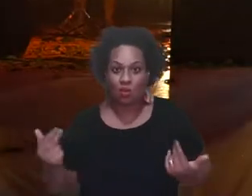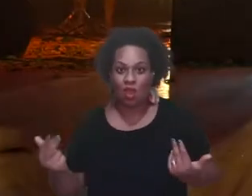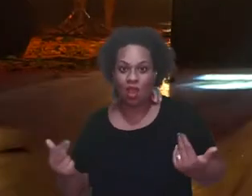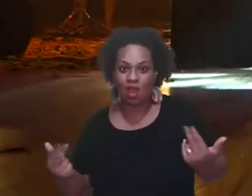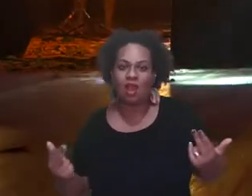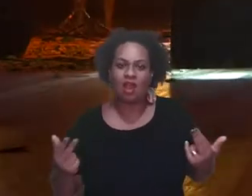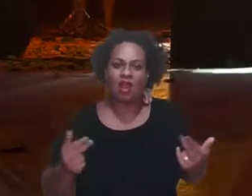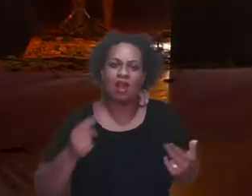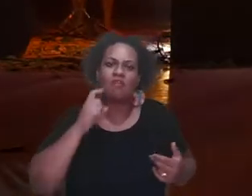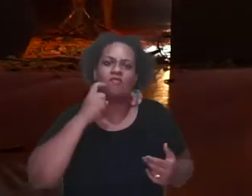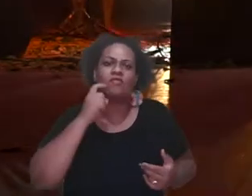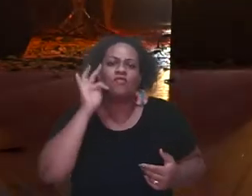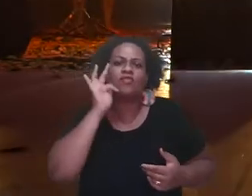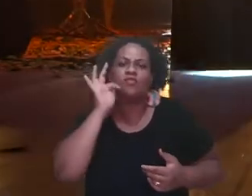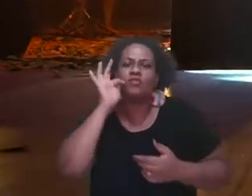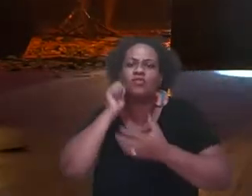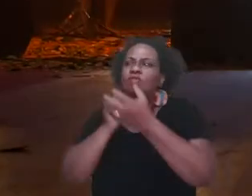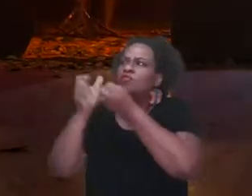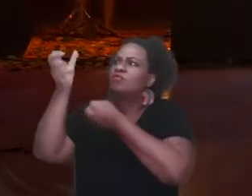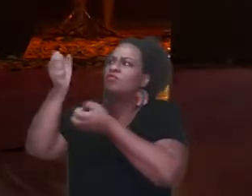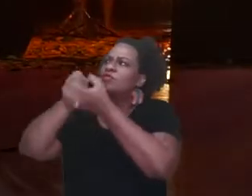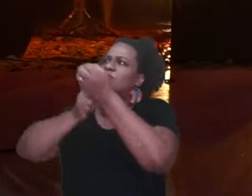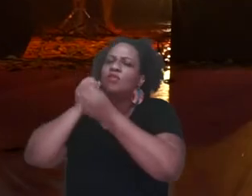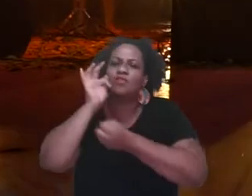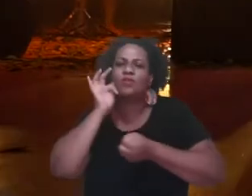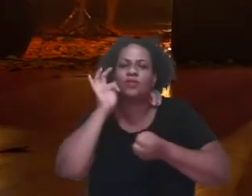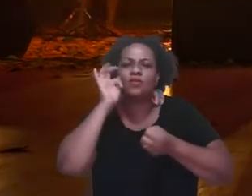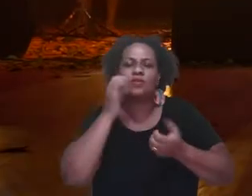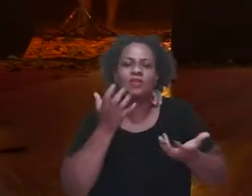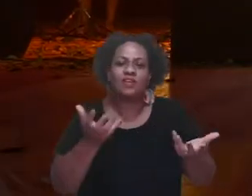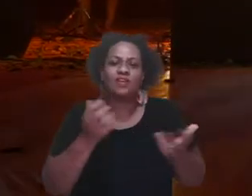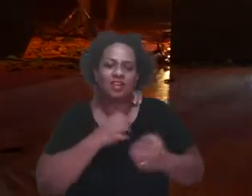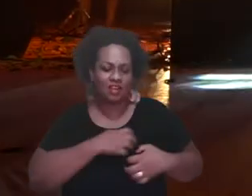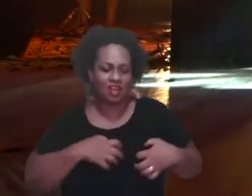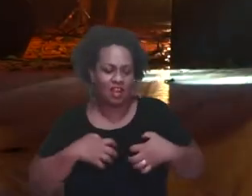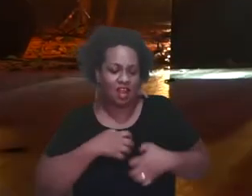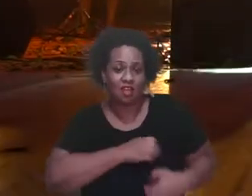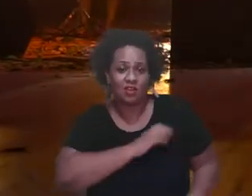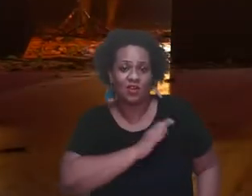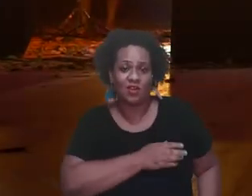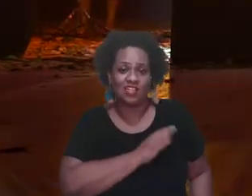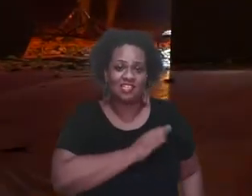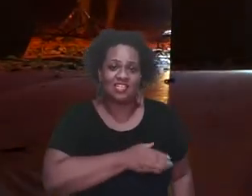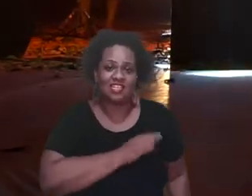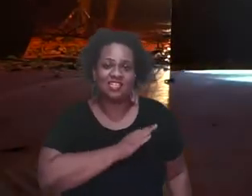igual a minha baixa de bueiros e hoje eu quero apanhar de mão para